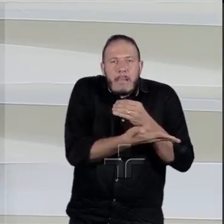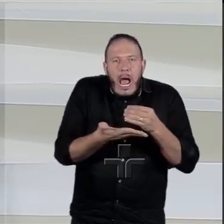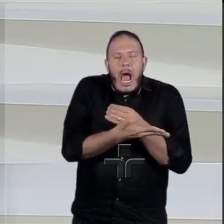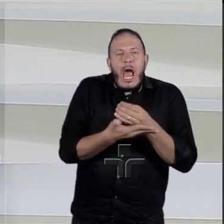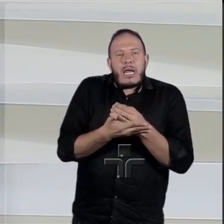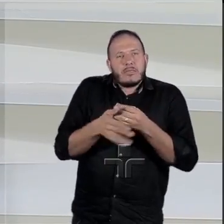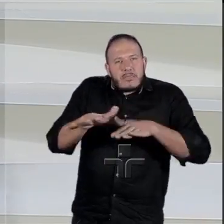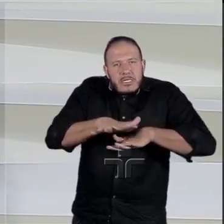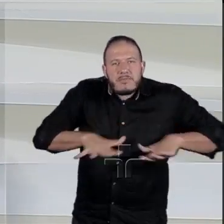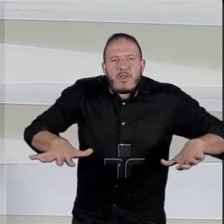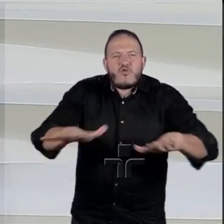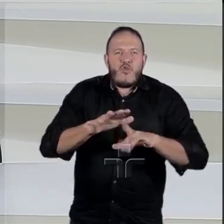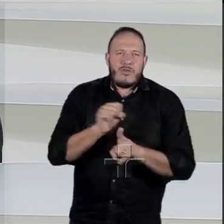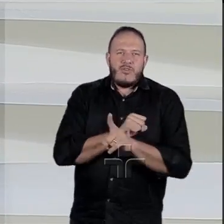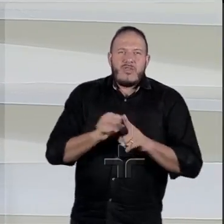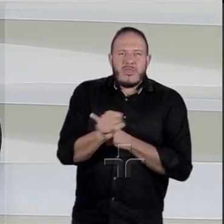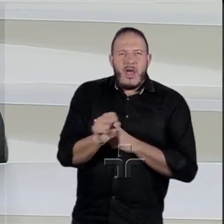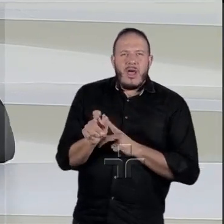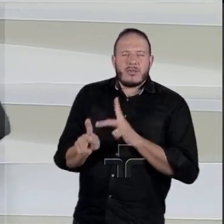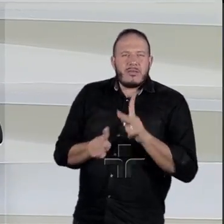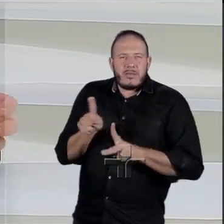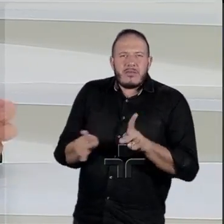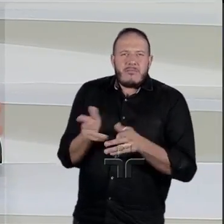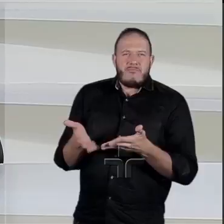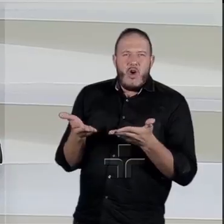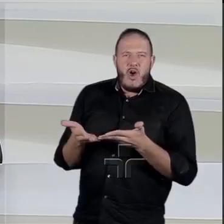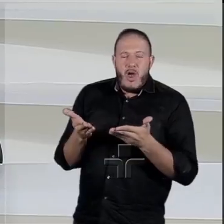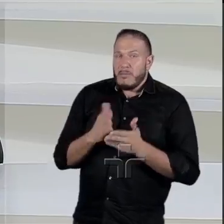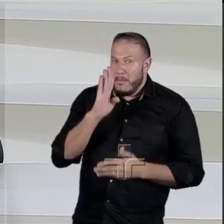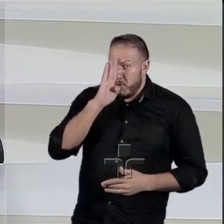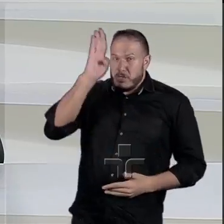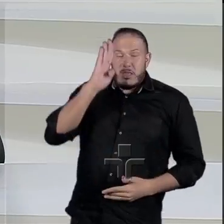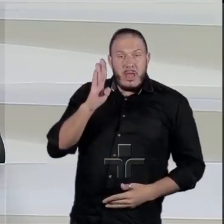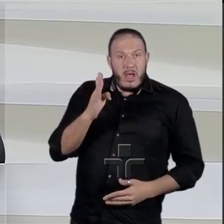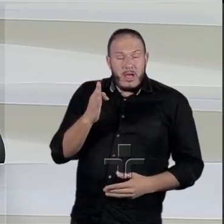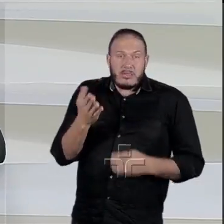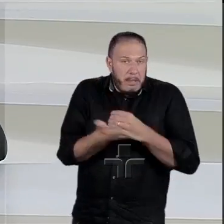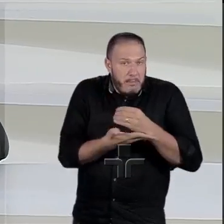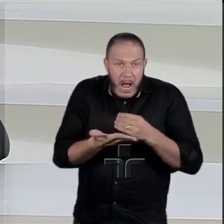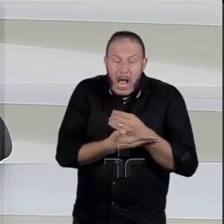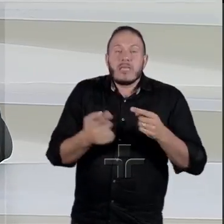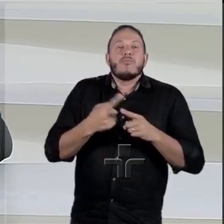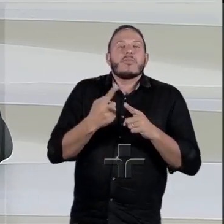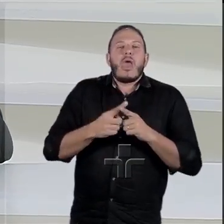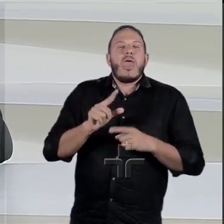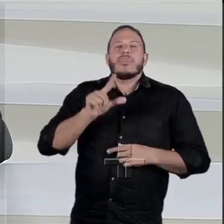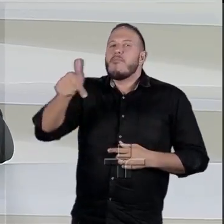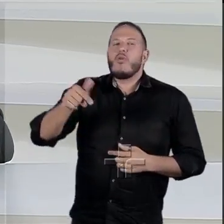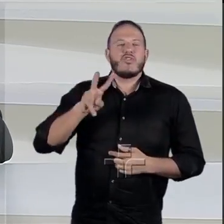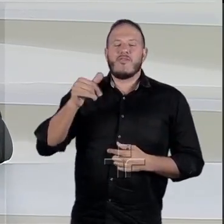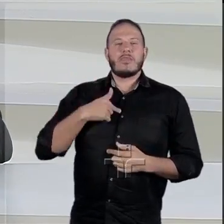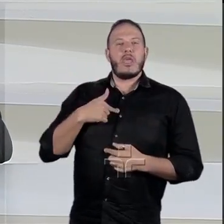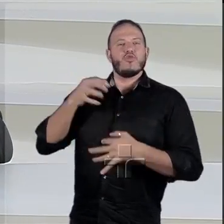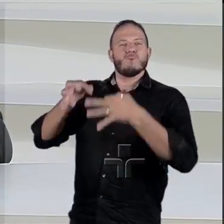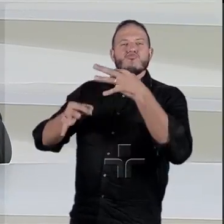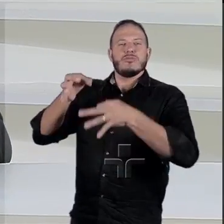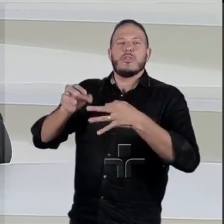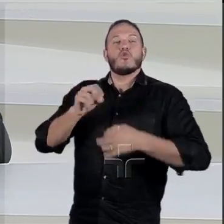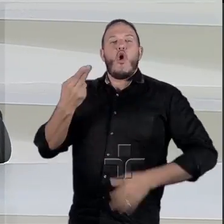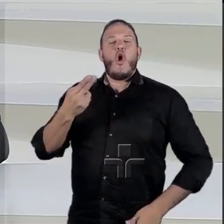que o sistema tem que fazer. Ele tem que priorizar a base da pirâmide, porque aí não vai ter juiz nem